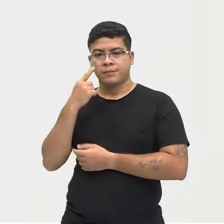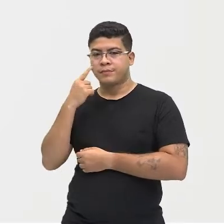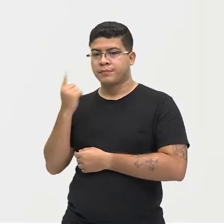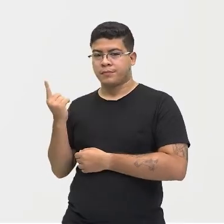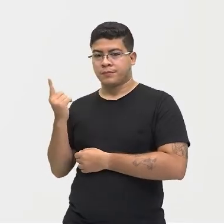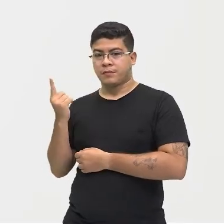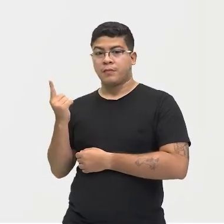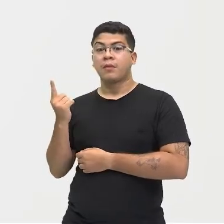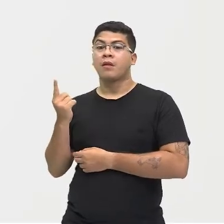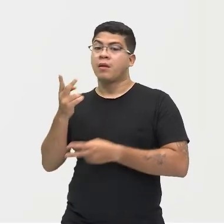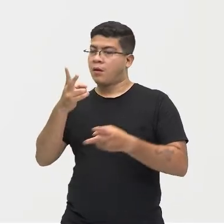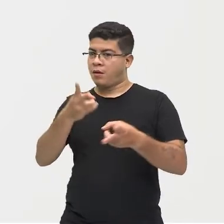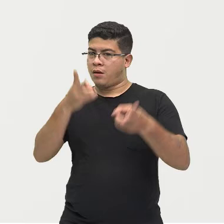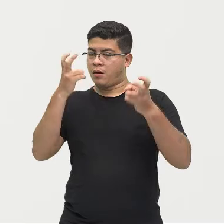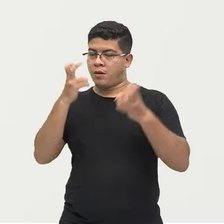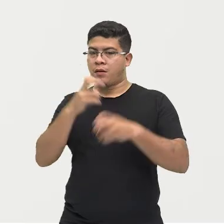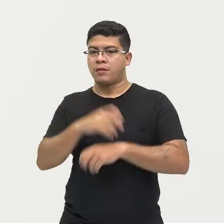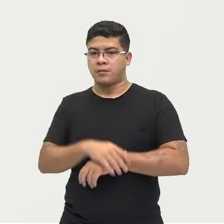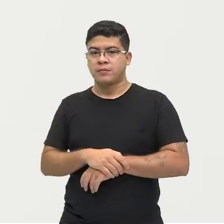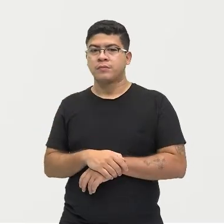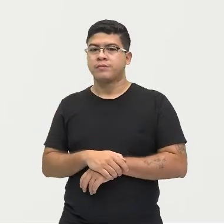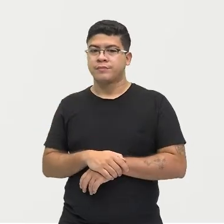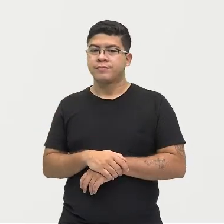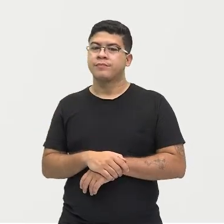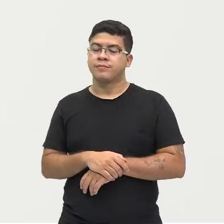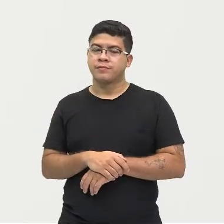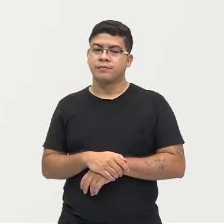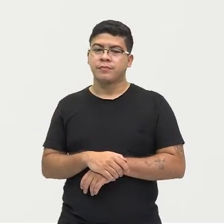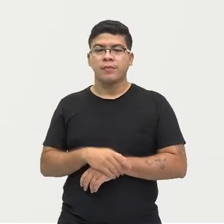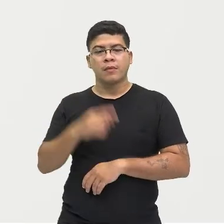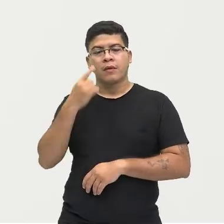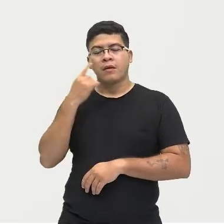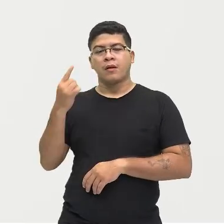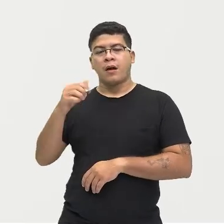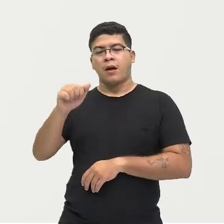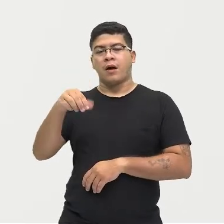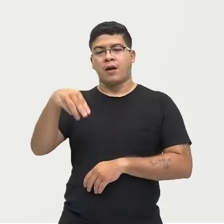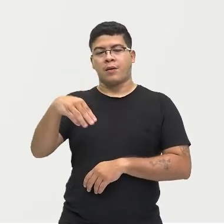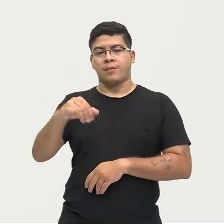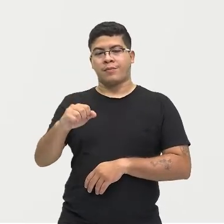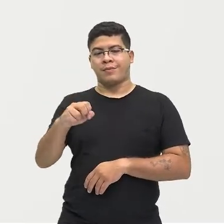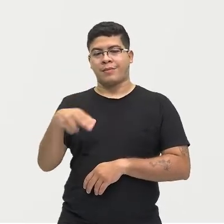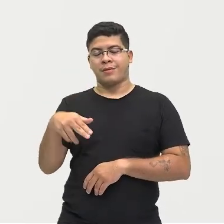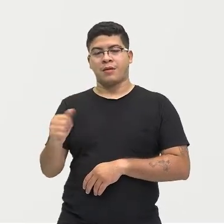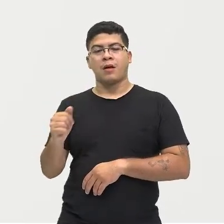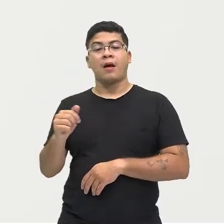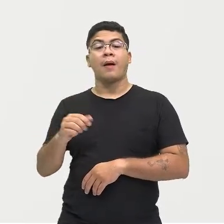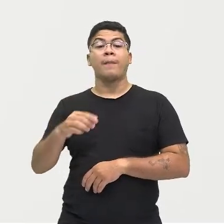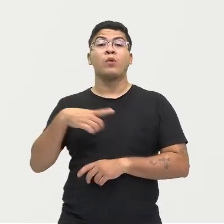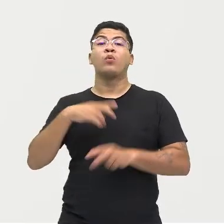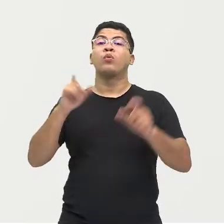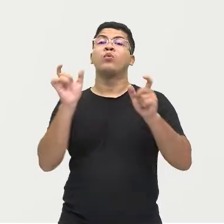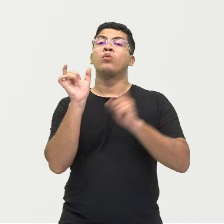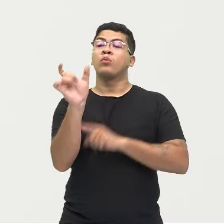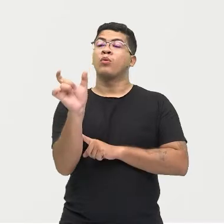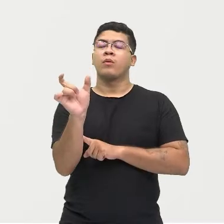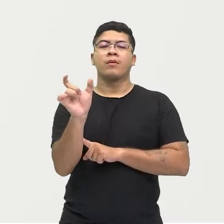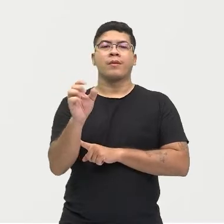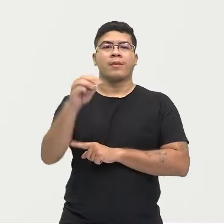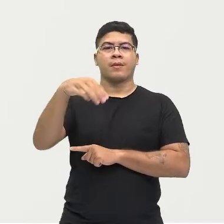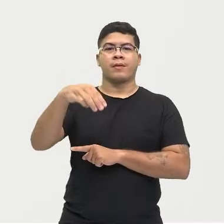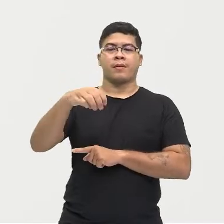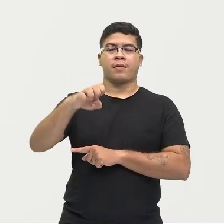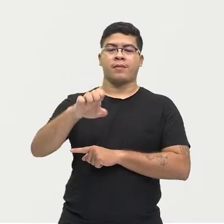a amina, é o que caracteriza a amina. E a gente junta tudo e forma o nome dele,